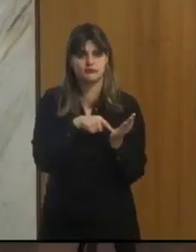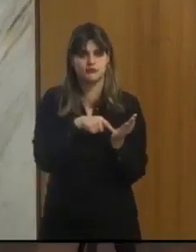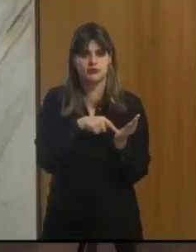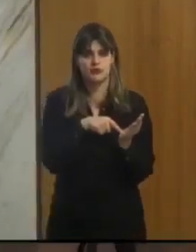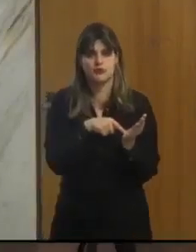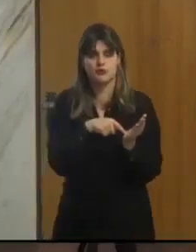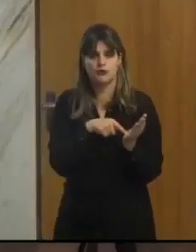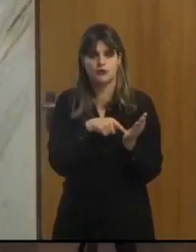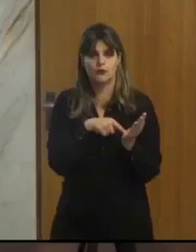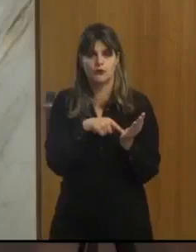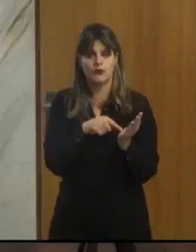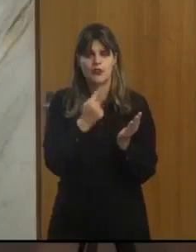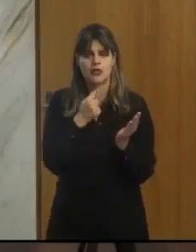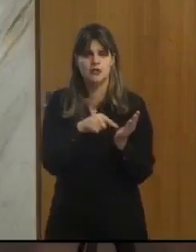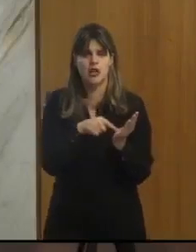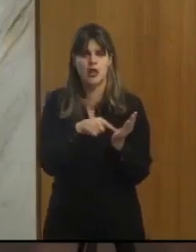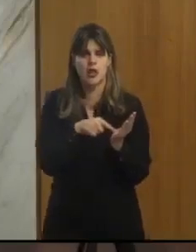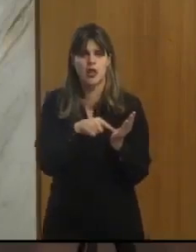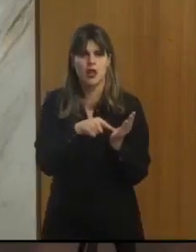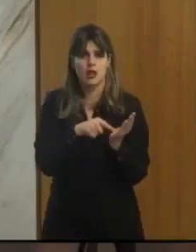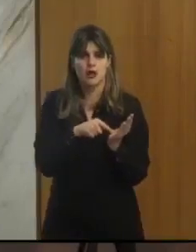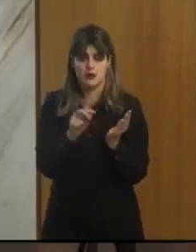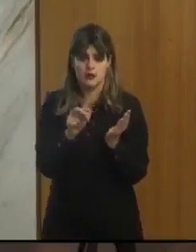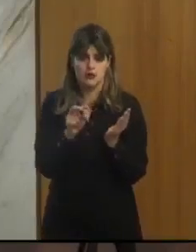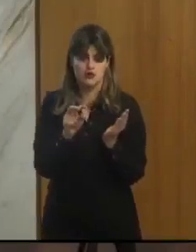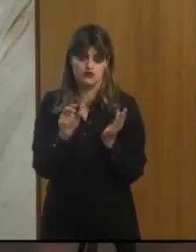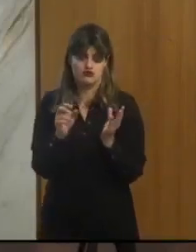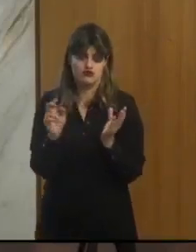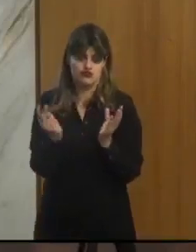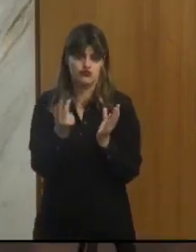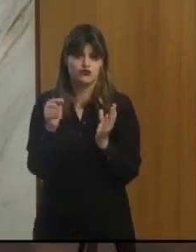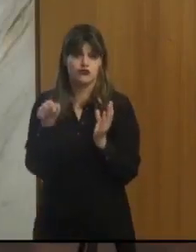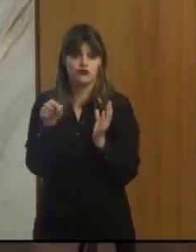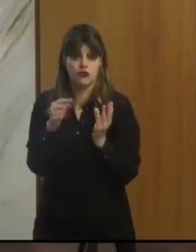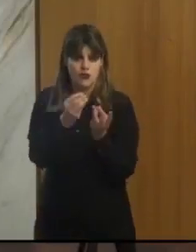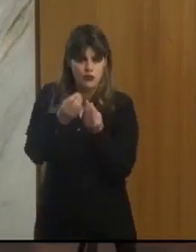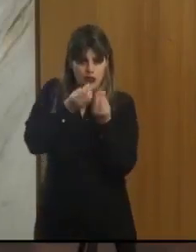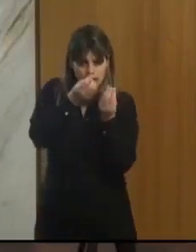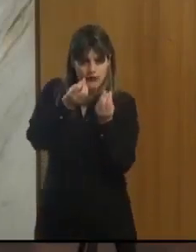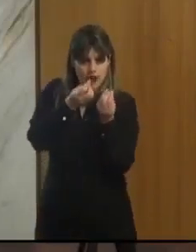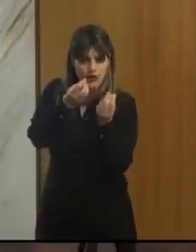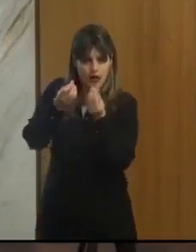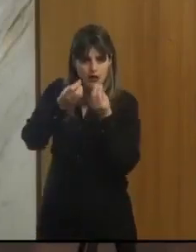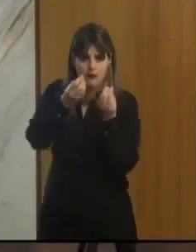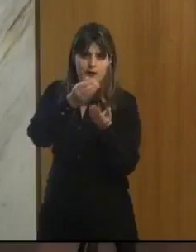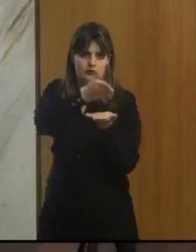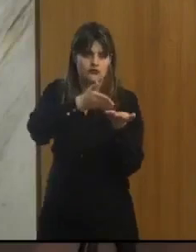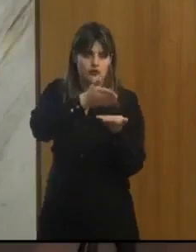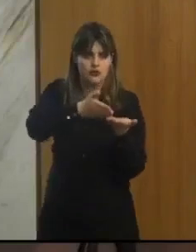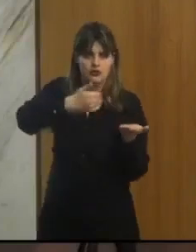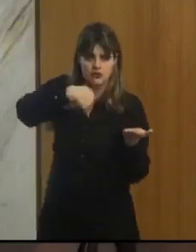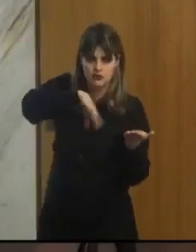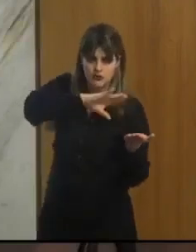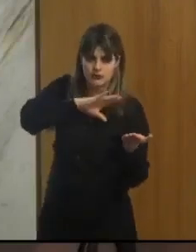aparece valorizada este conjunto e da qualidade plástica da Escola de Coimbra na